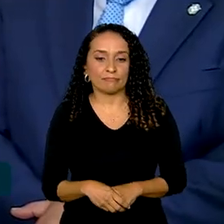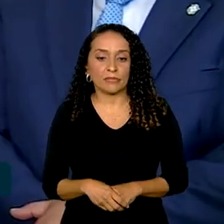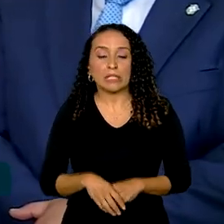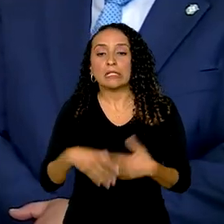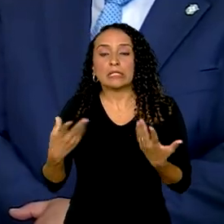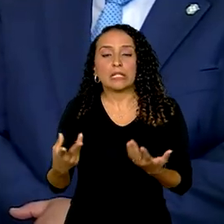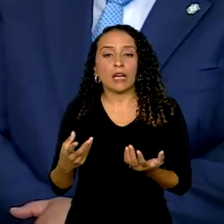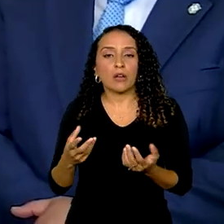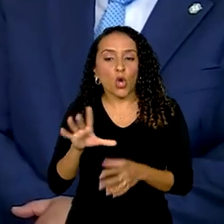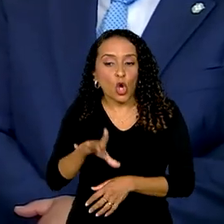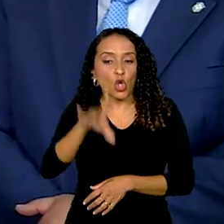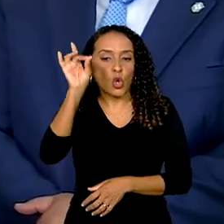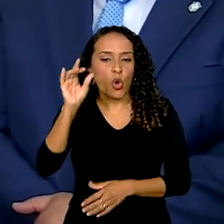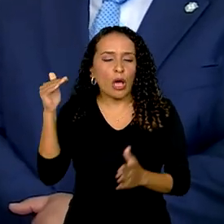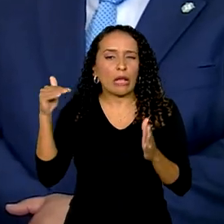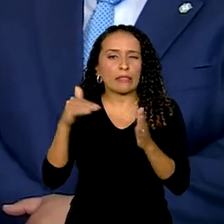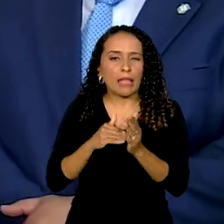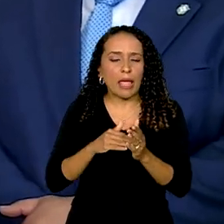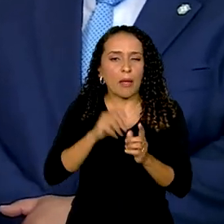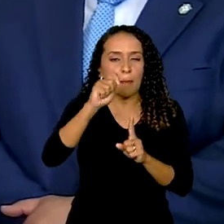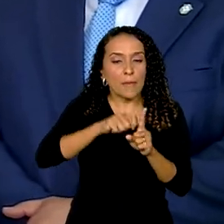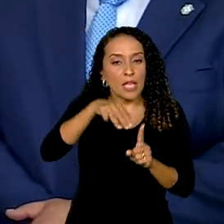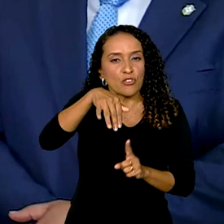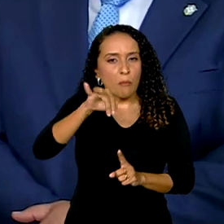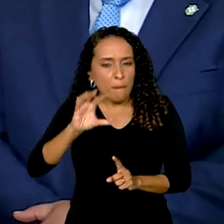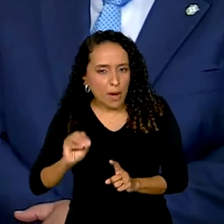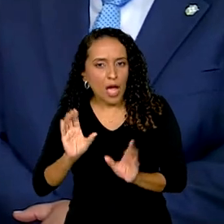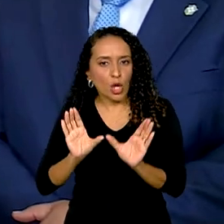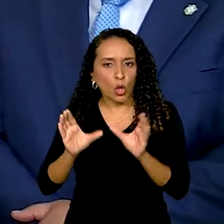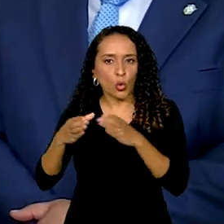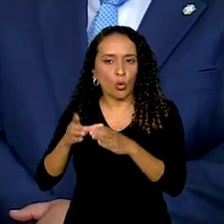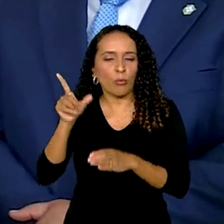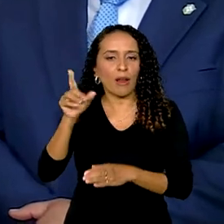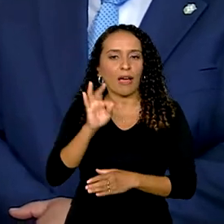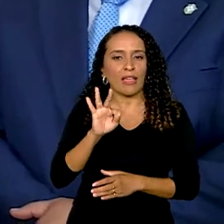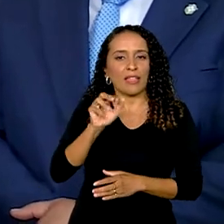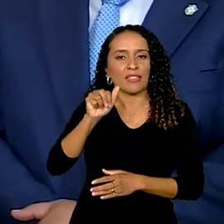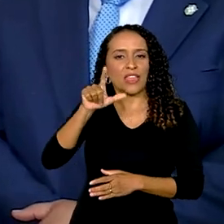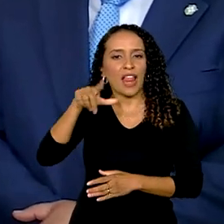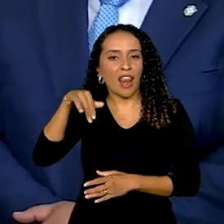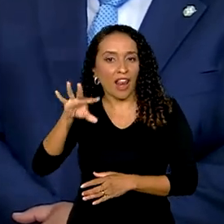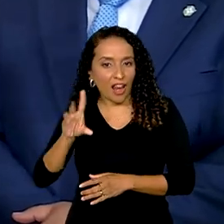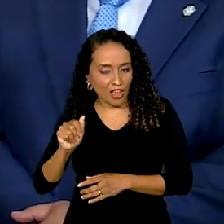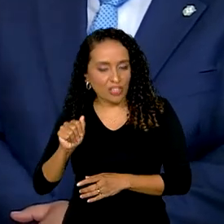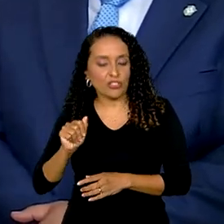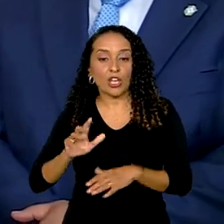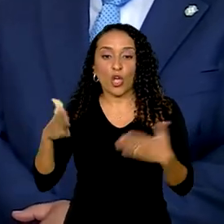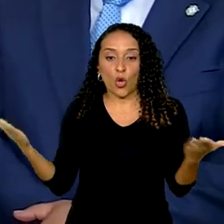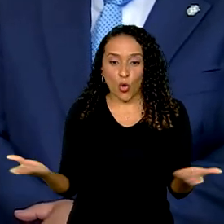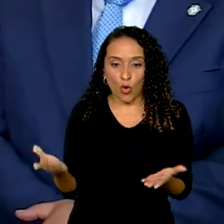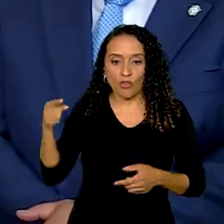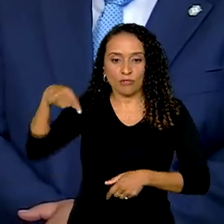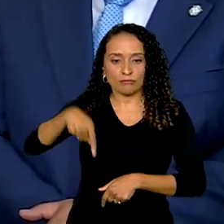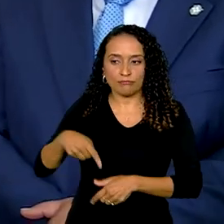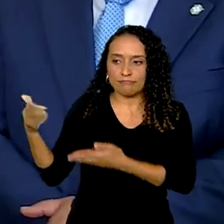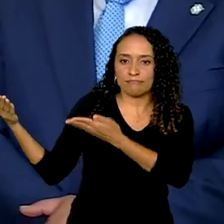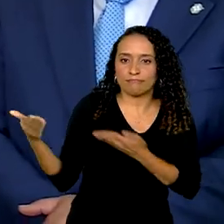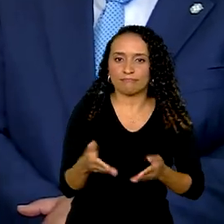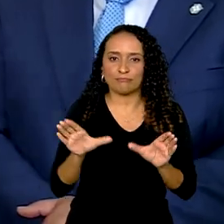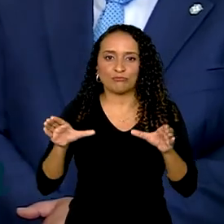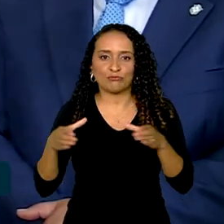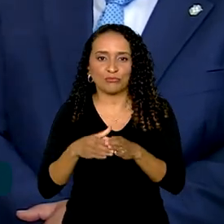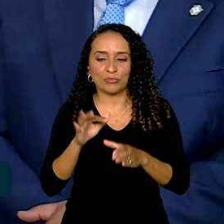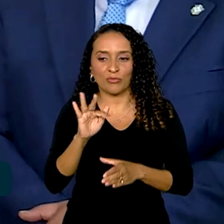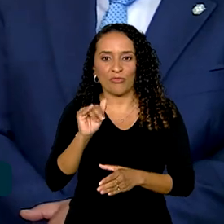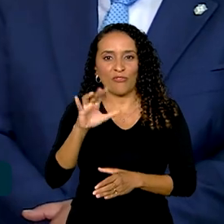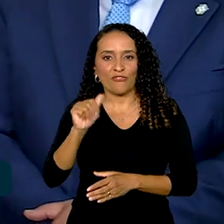definição deverá ocorrer até o mês de maio, um congresso na Tailândia. E nós estamos aqui recebendo uma comissão da